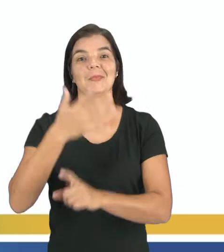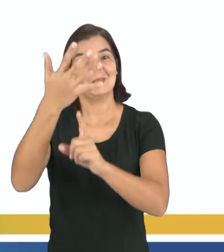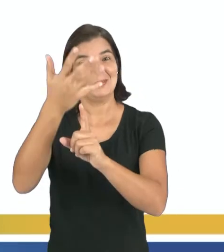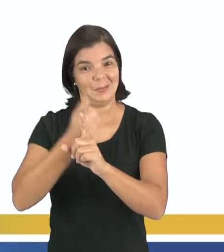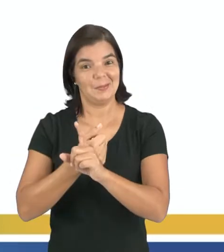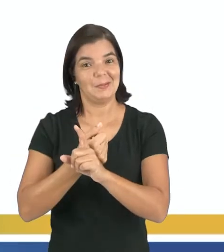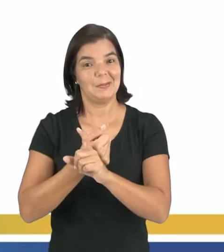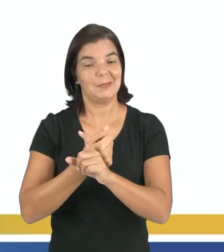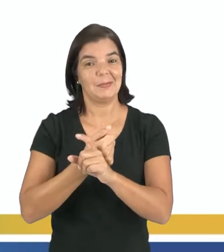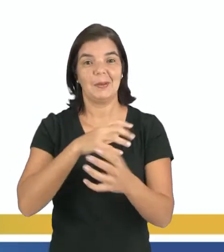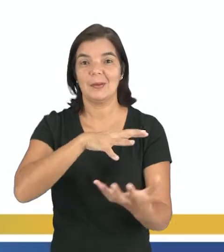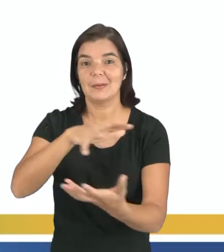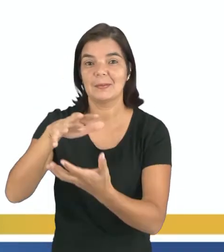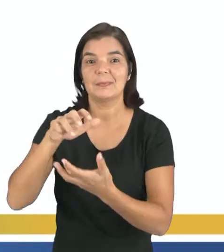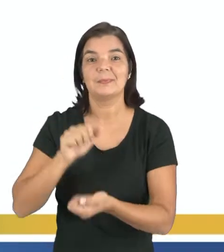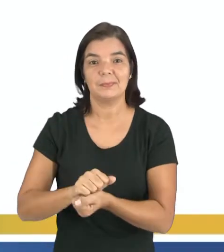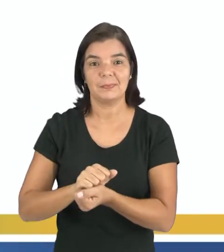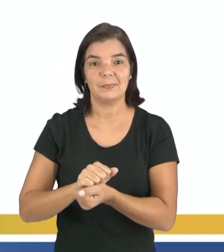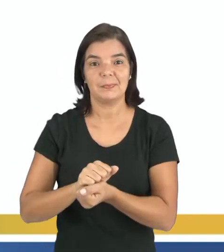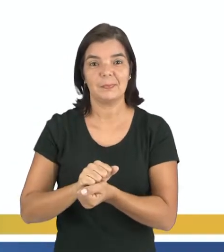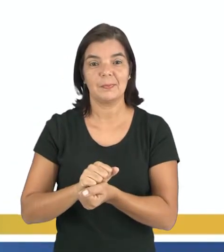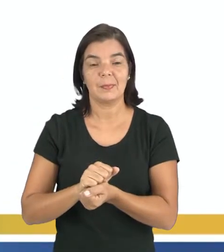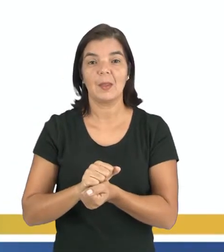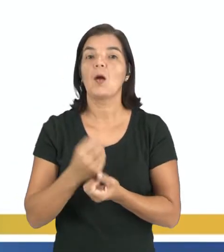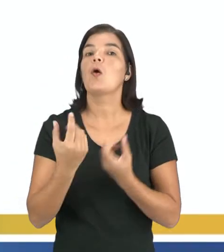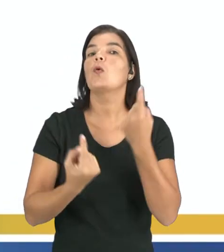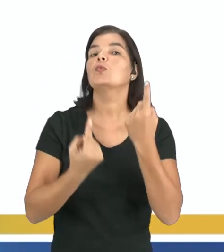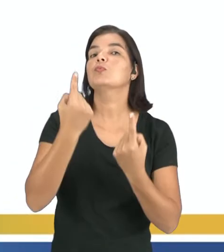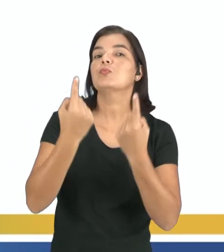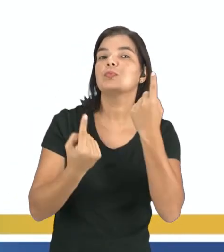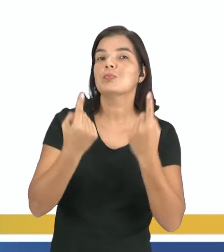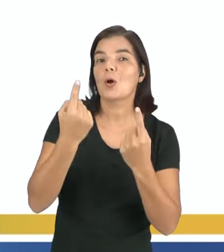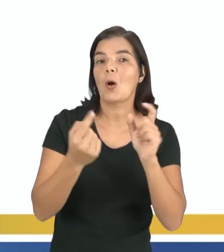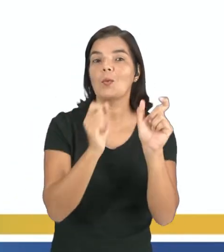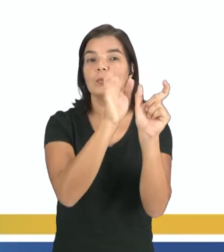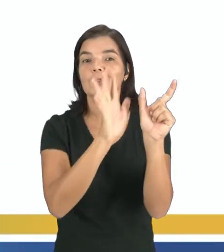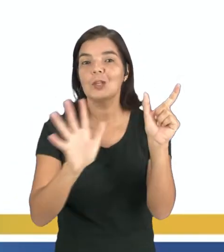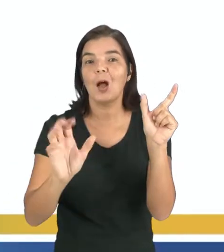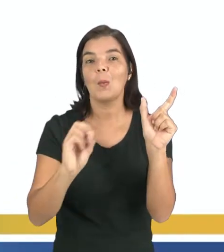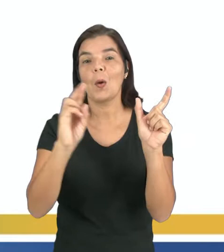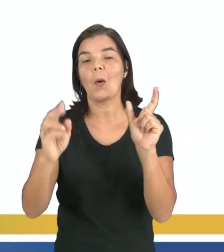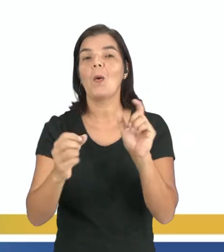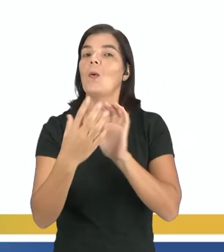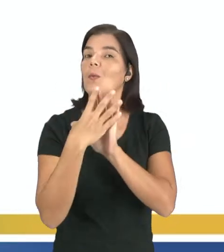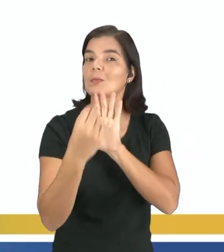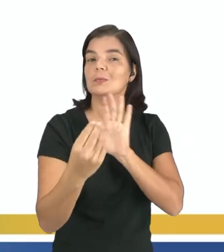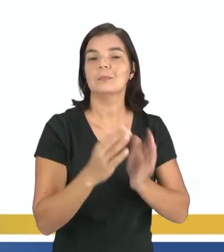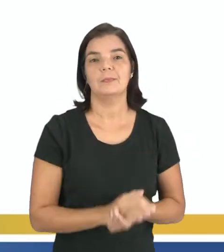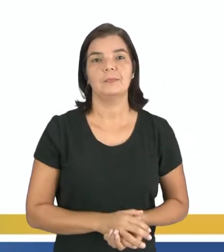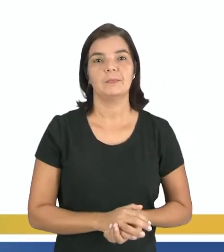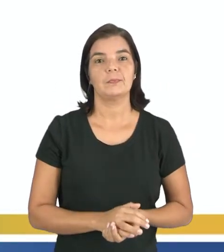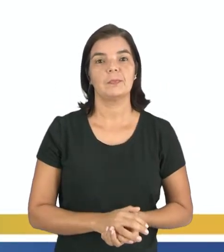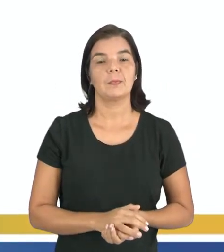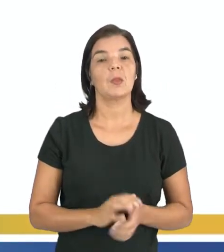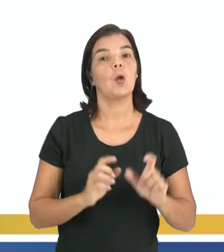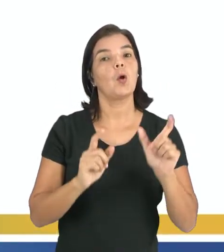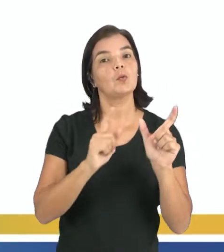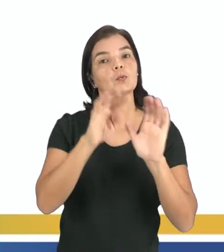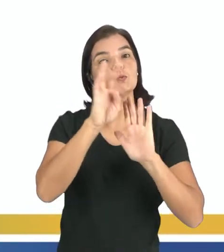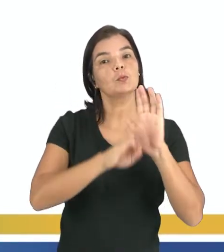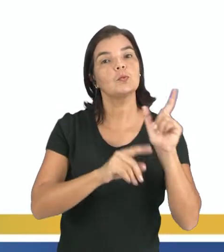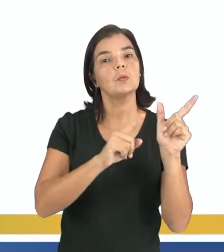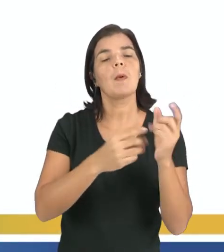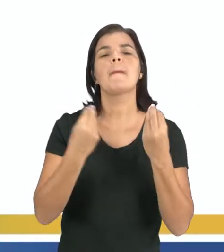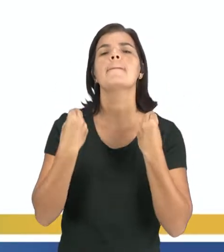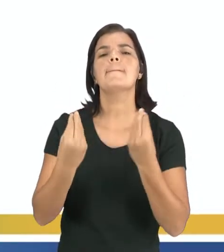aí a imagem do planeta. Charge ou meme? Já sabem? E o Bob Esponja diz: para que preservar